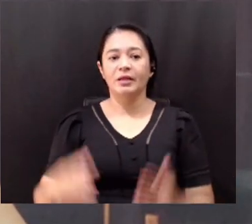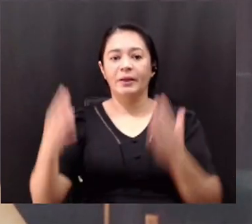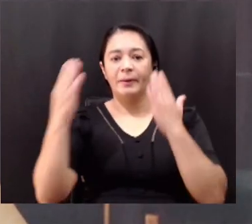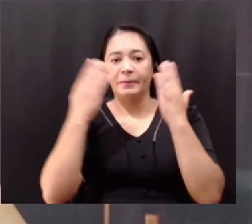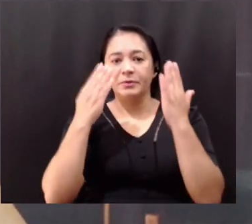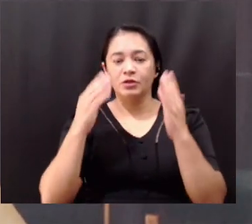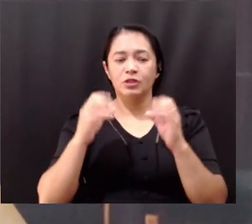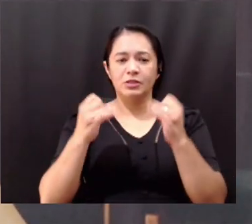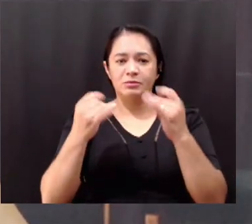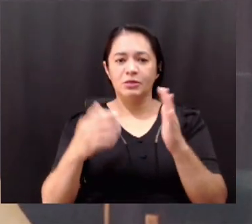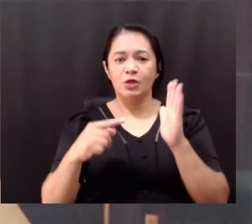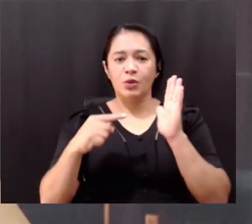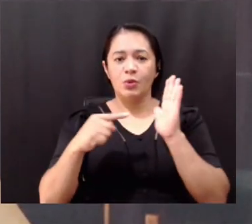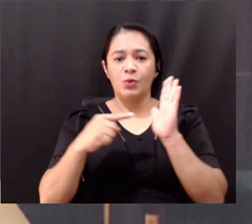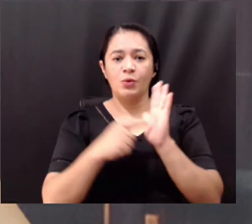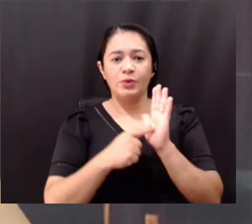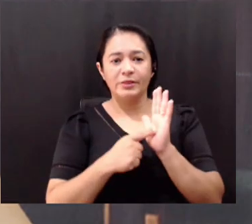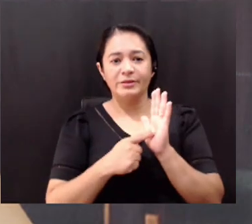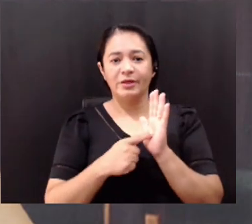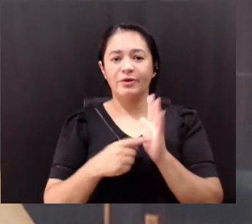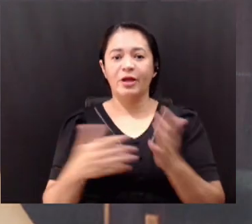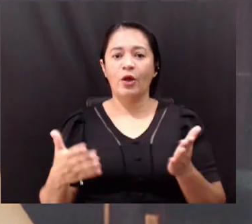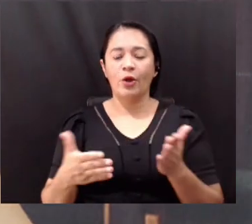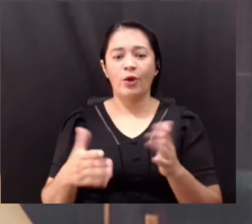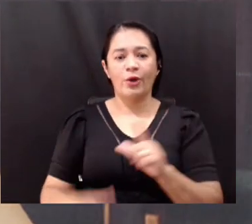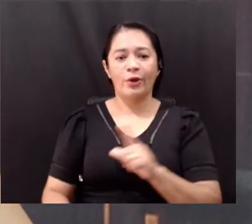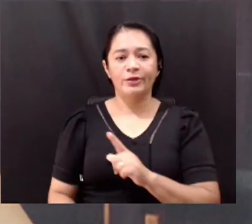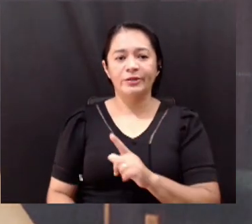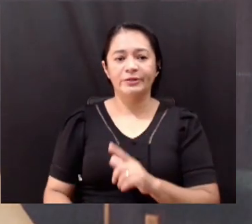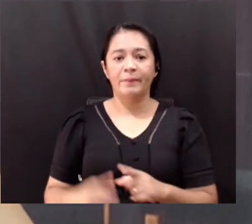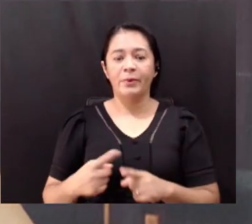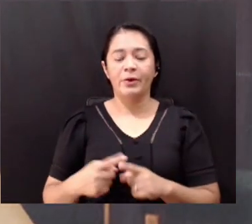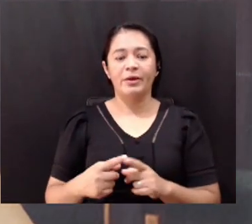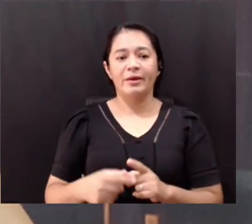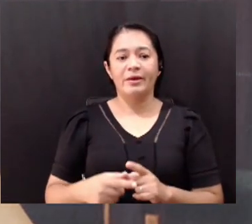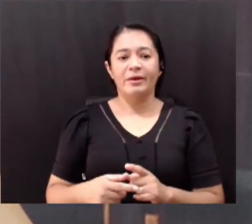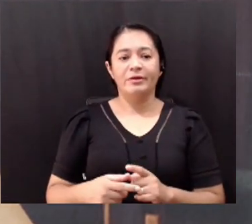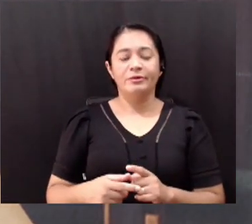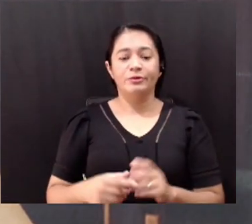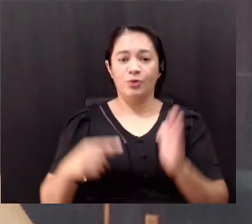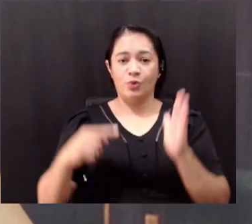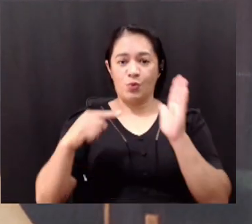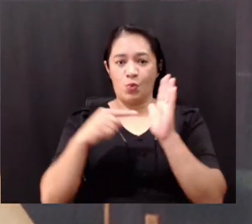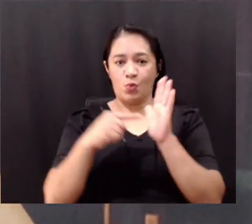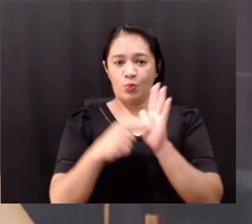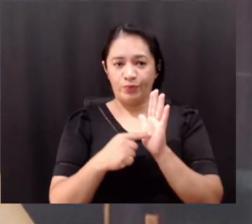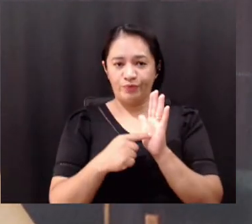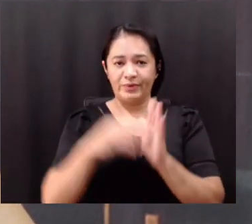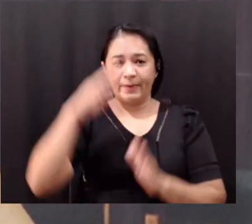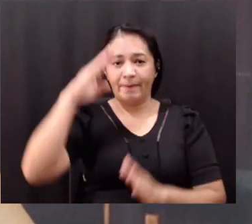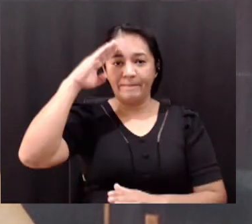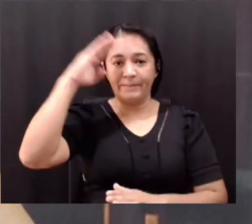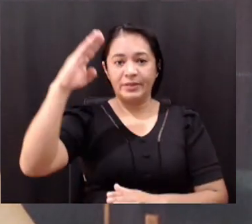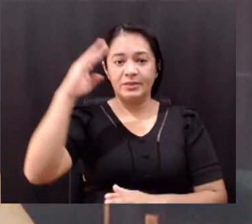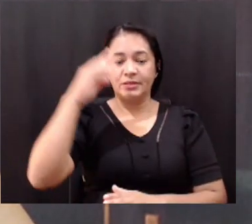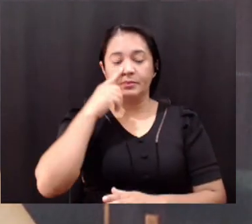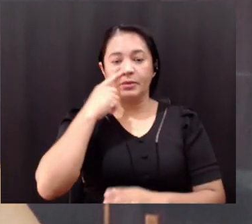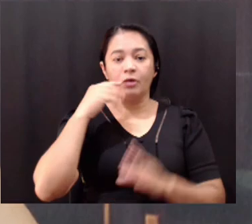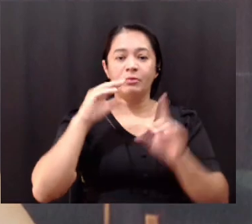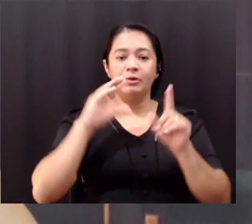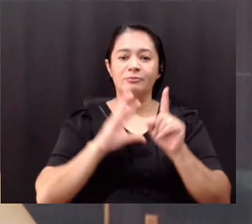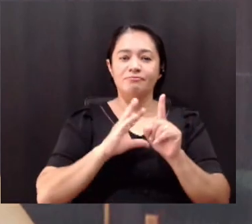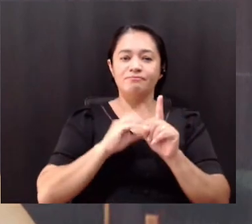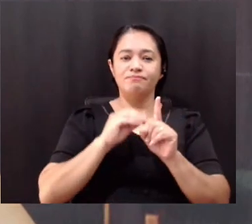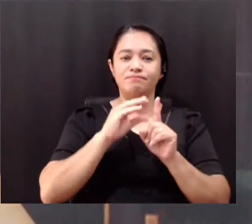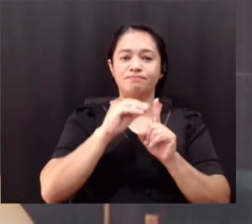não era uma coisa muito eficaz. O canal de denúncias, principalmente sobre assédio, ele veio aí